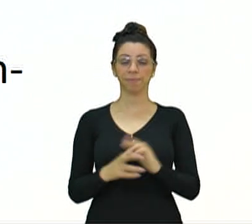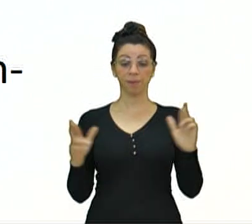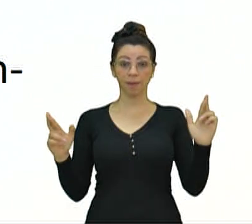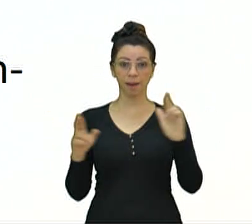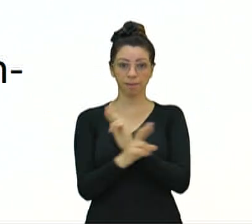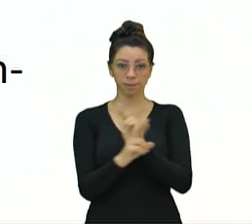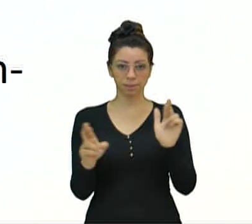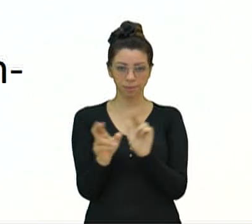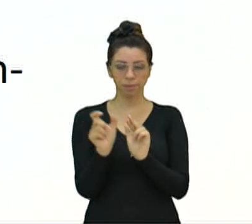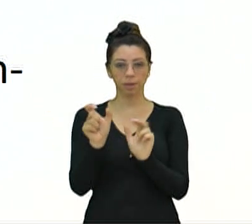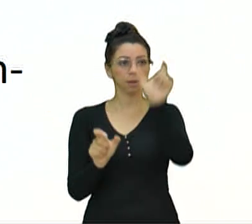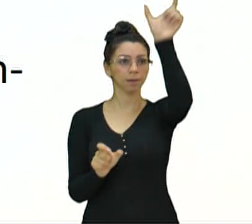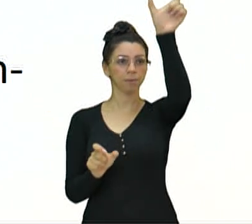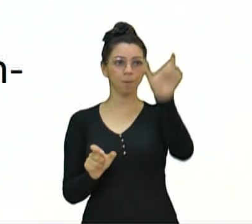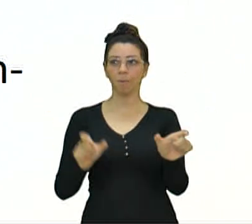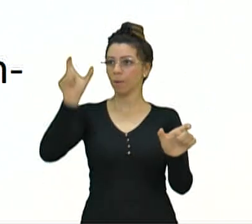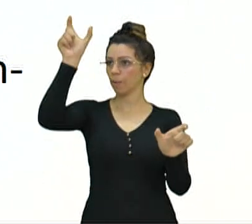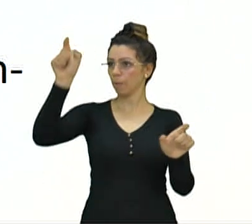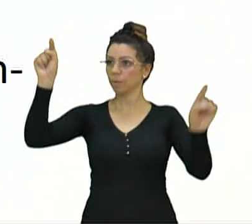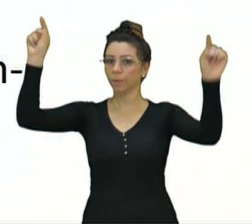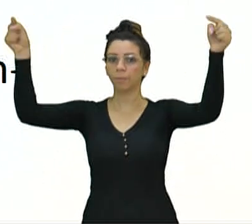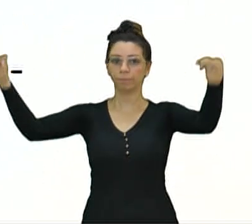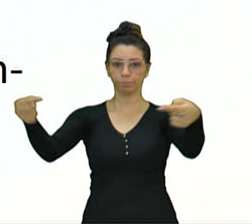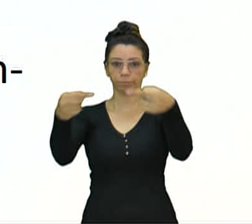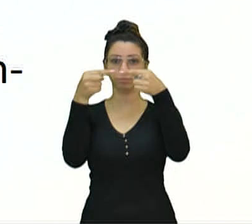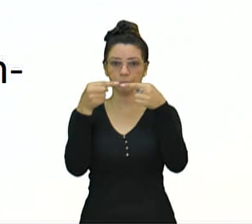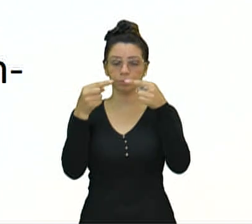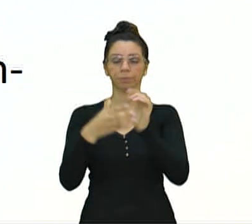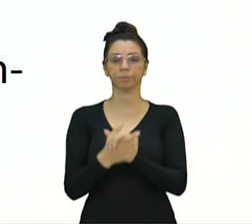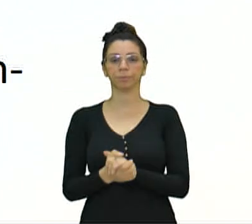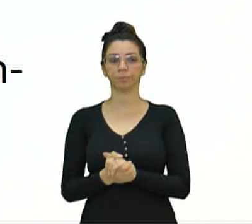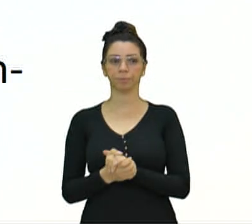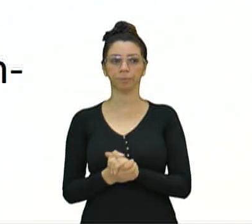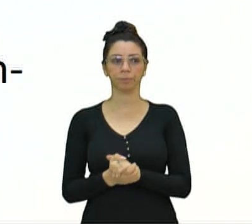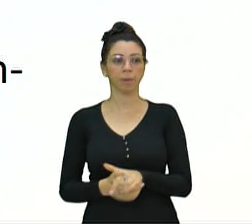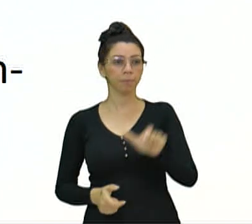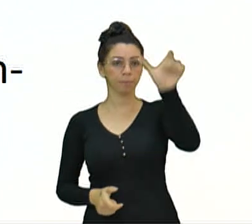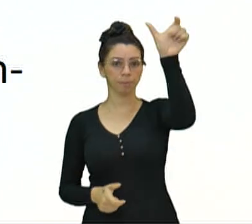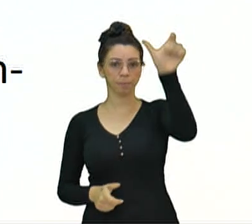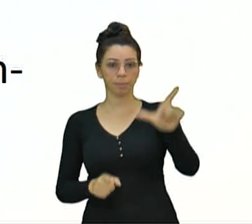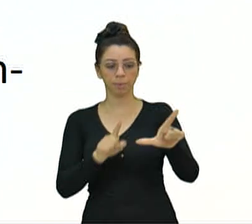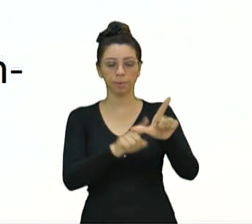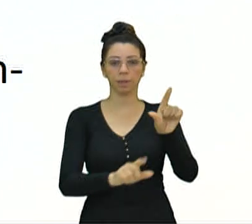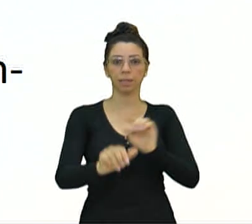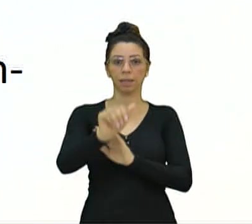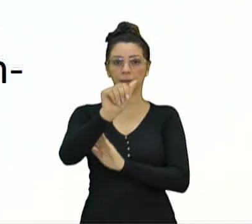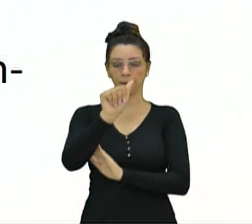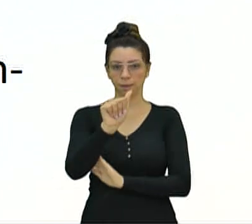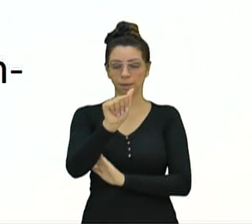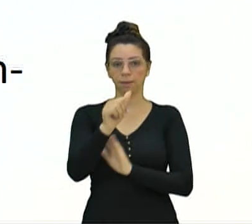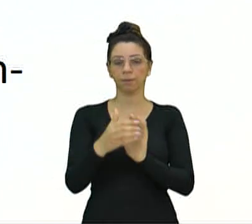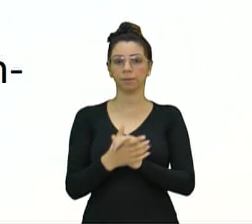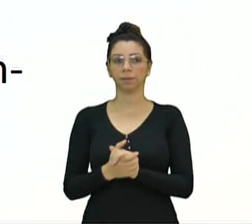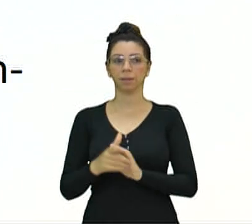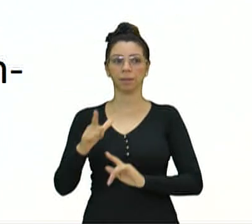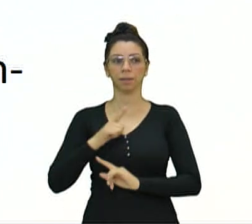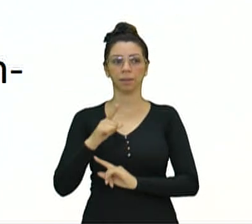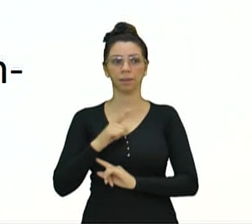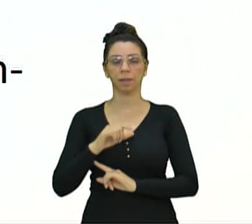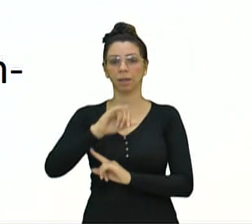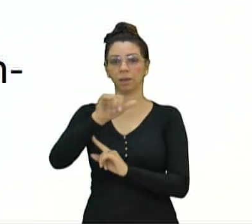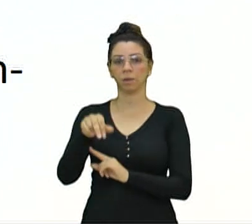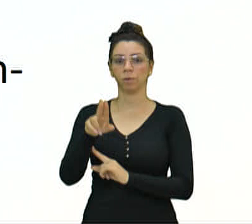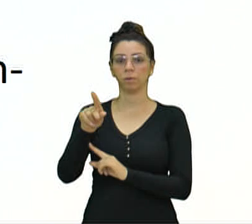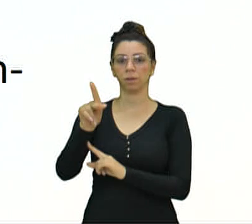duas colunas. Na primeira coluna nós temos, na letra A, judaísmo, Torá, letra